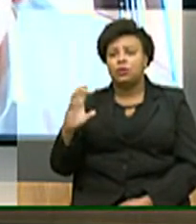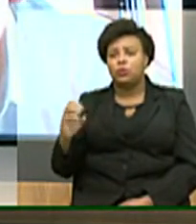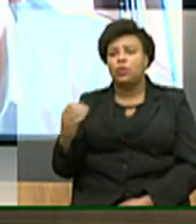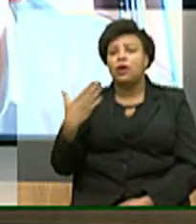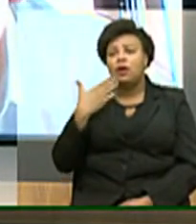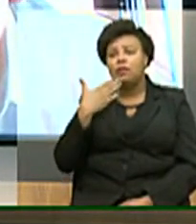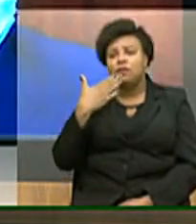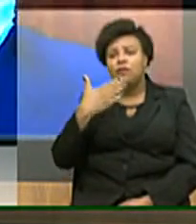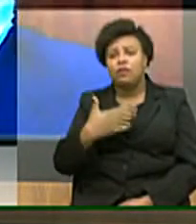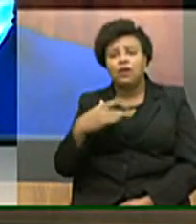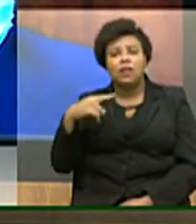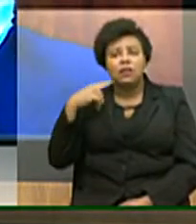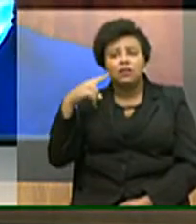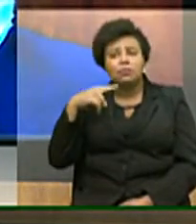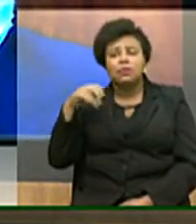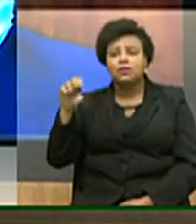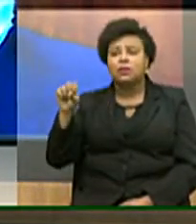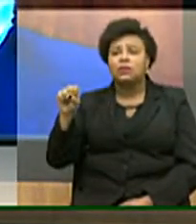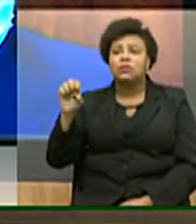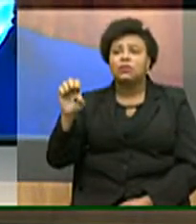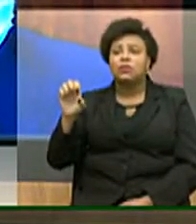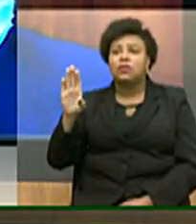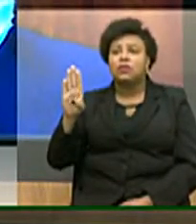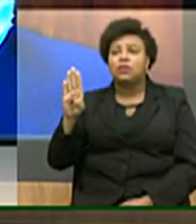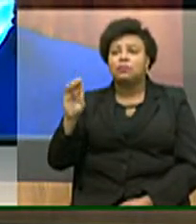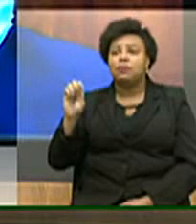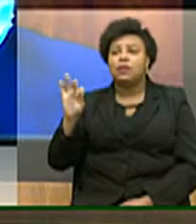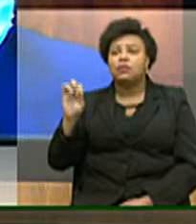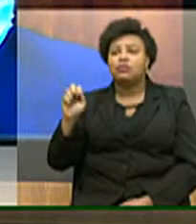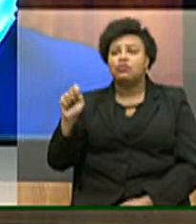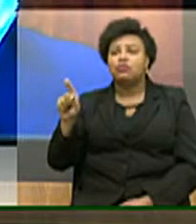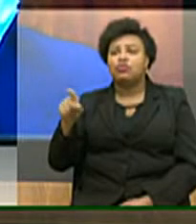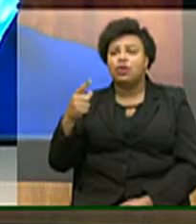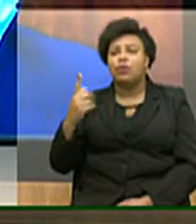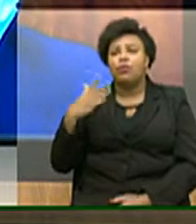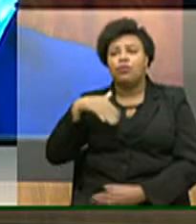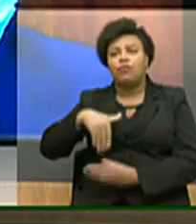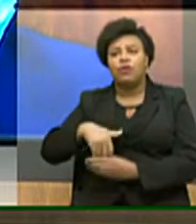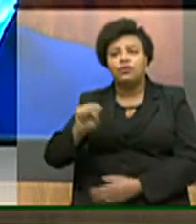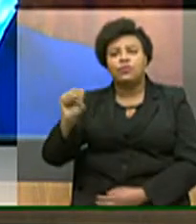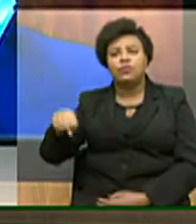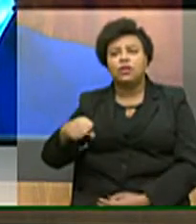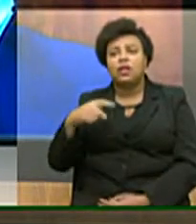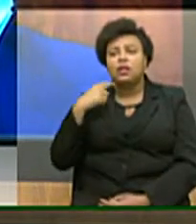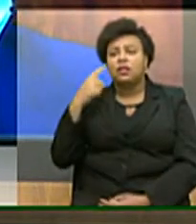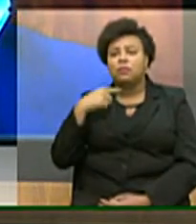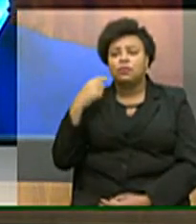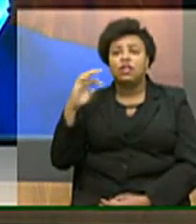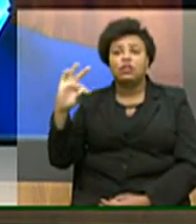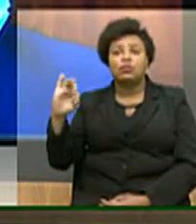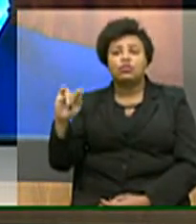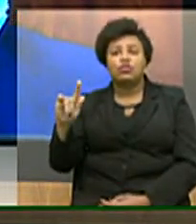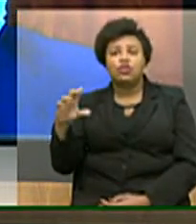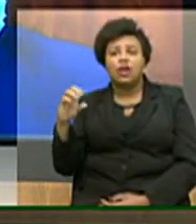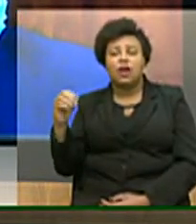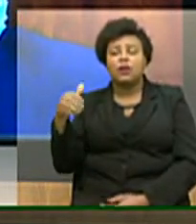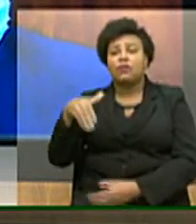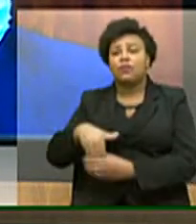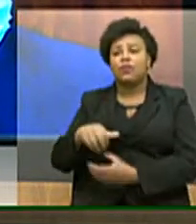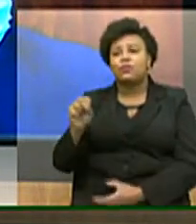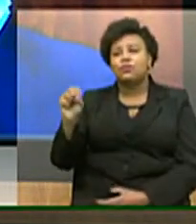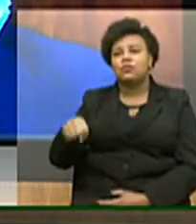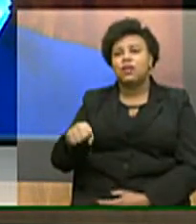Favorável, presidente. Deputado Sebastião Melo. Voto sim, presidente. Deputado Thiago Simão. Voto sim,